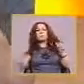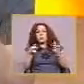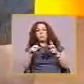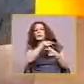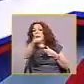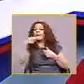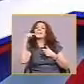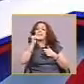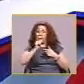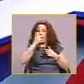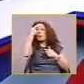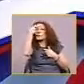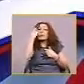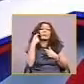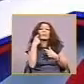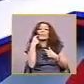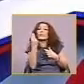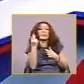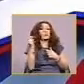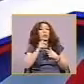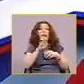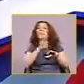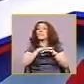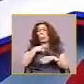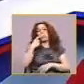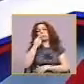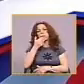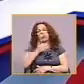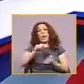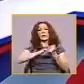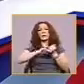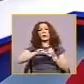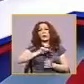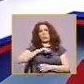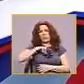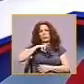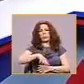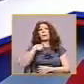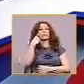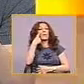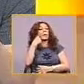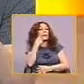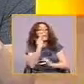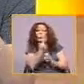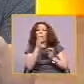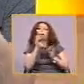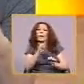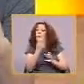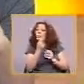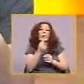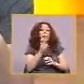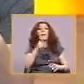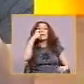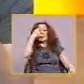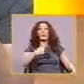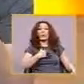esta questão. O que acontece muitas vezes é que, e é essa experiência que na Associação Liga Portugal pelo menos temos tido, o que acontece muitas vezes é que as